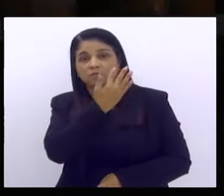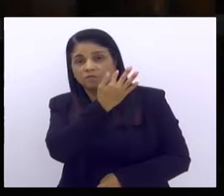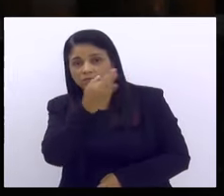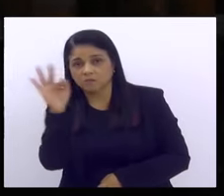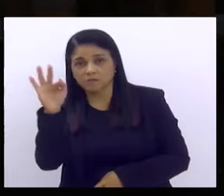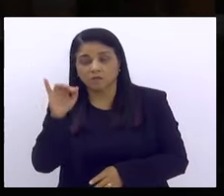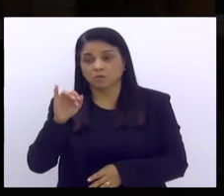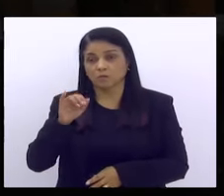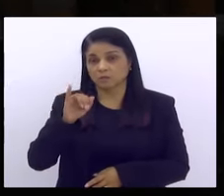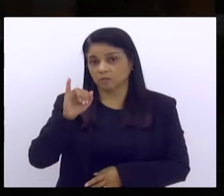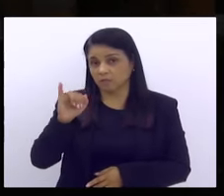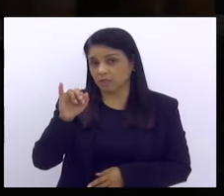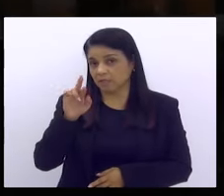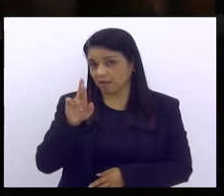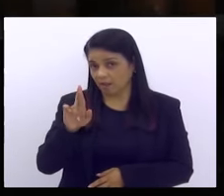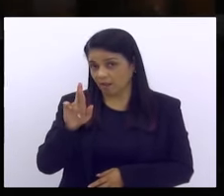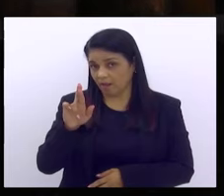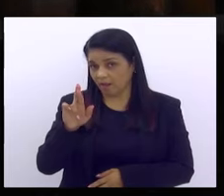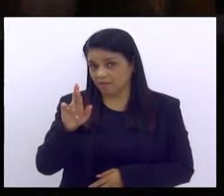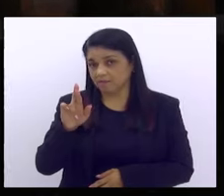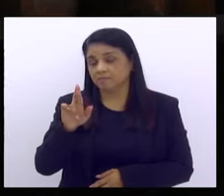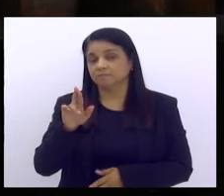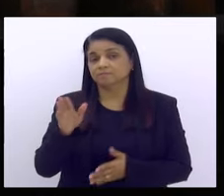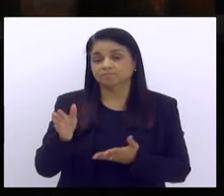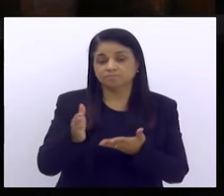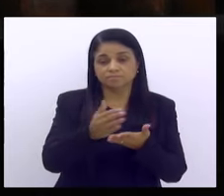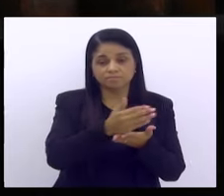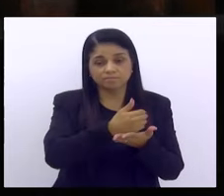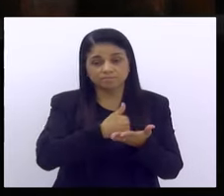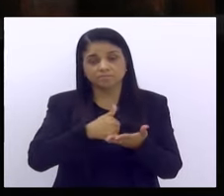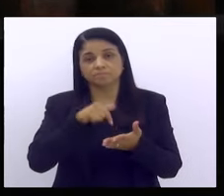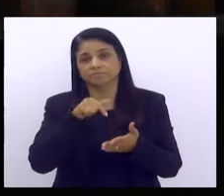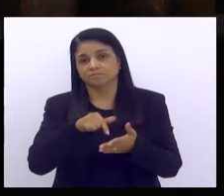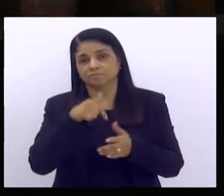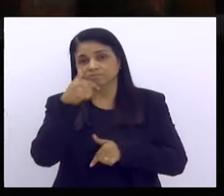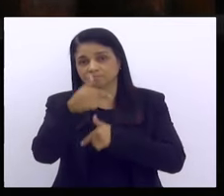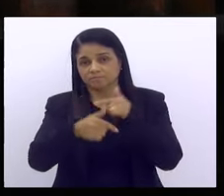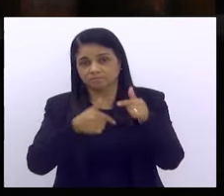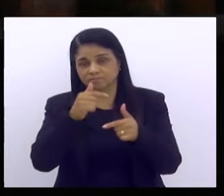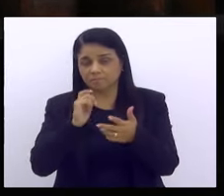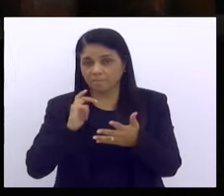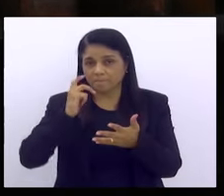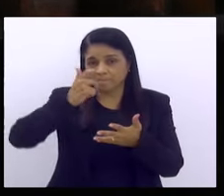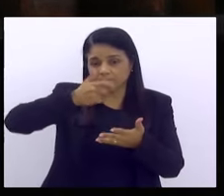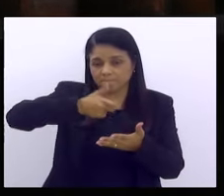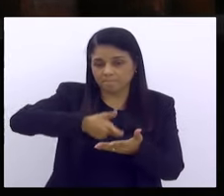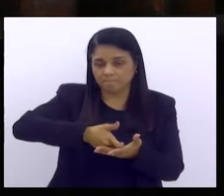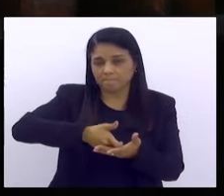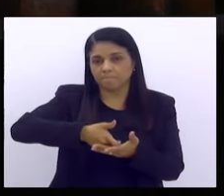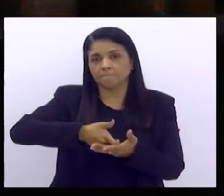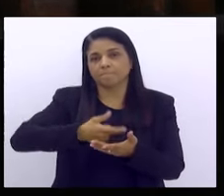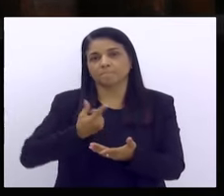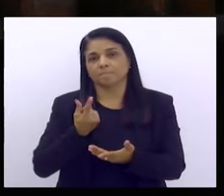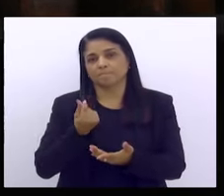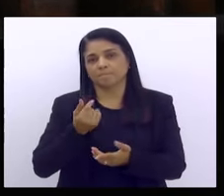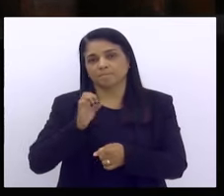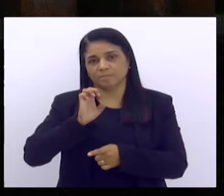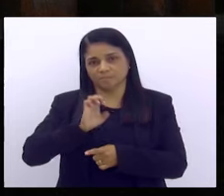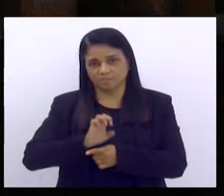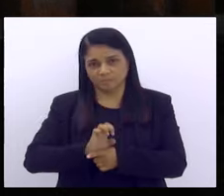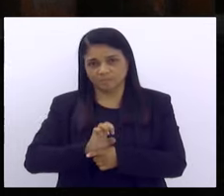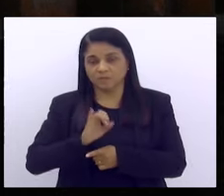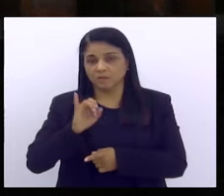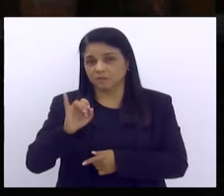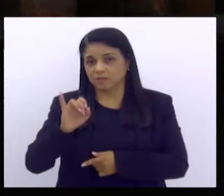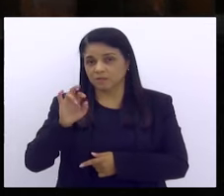de renda recolhido pelos prestadores de serviço pagos com dinheiro do Estado, o imposto de